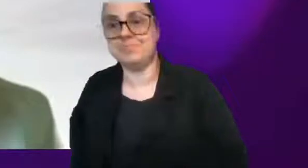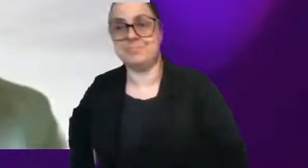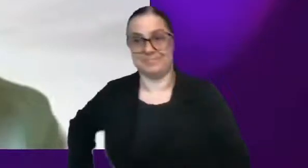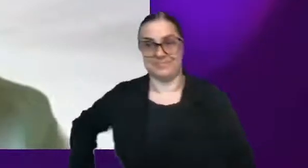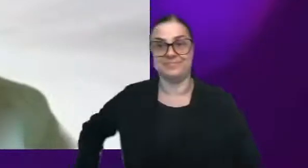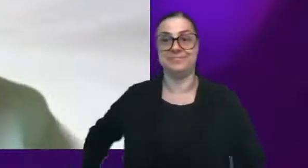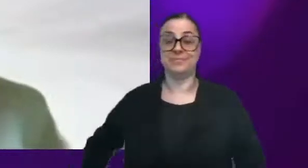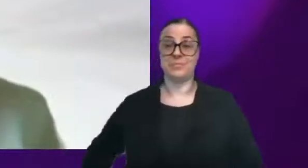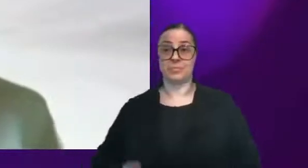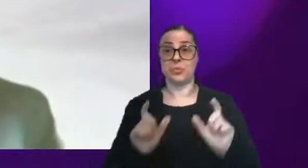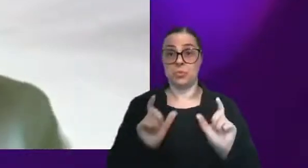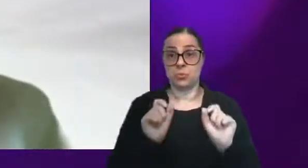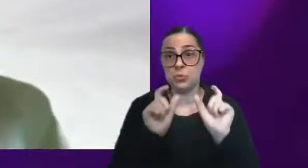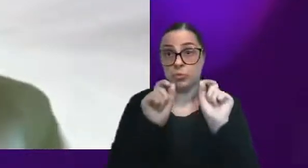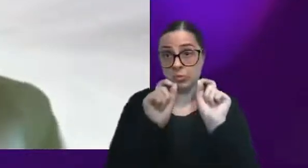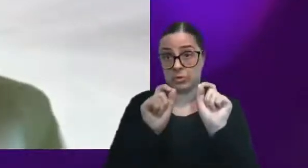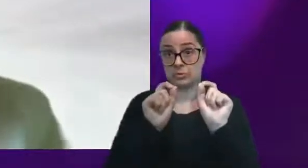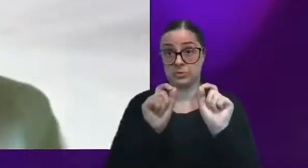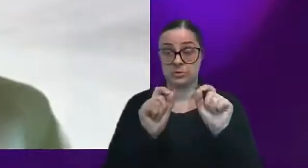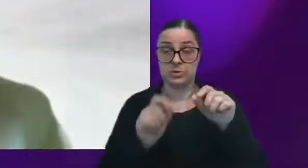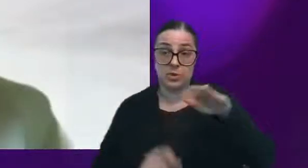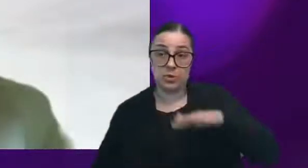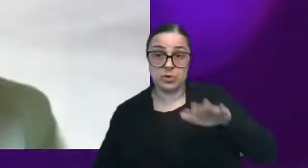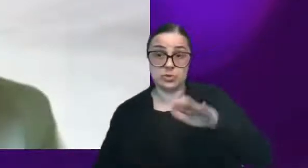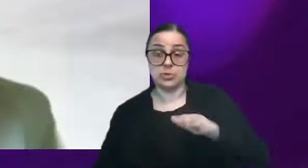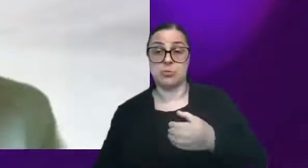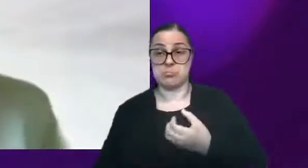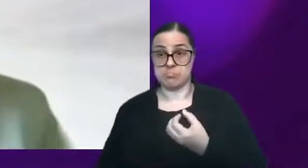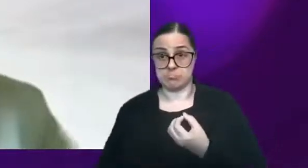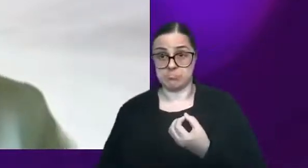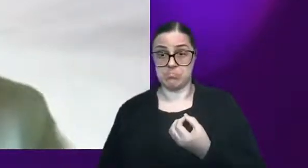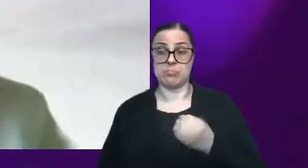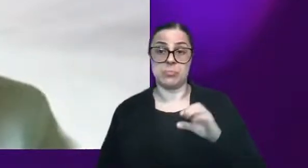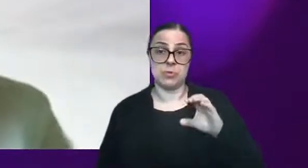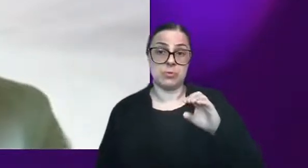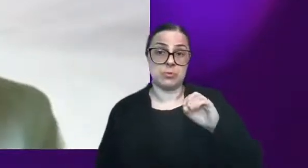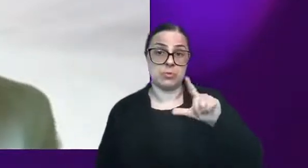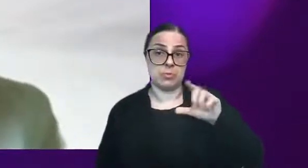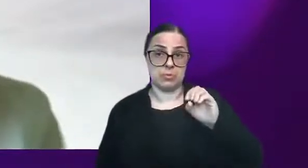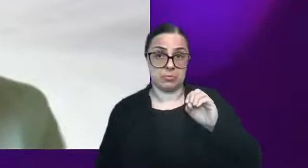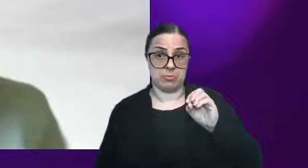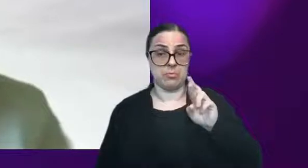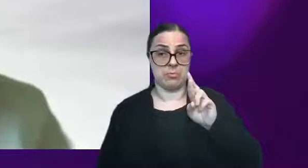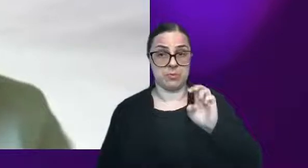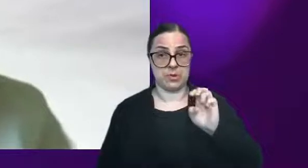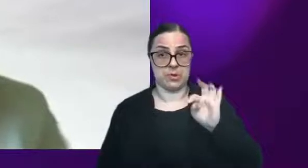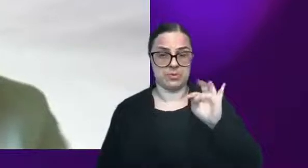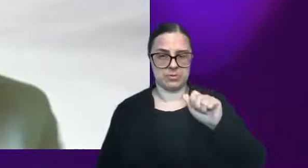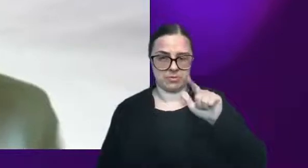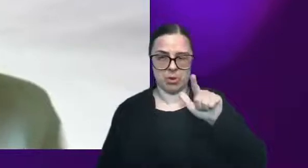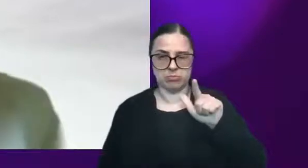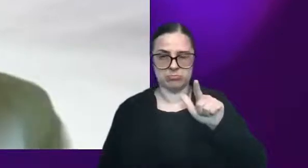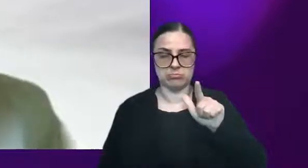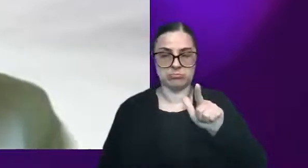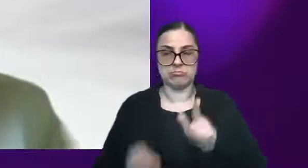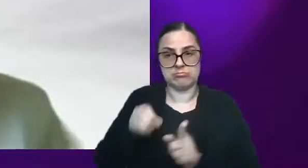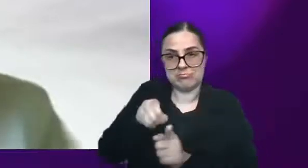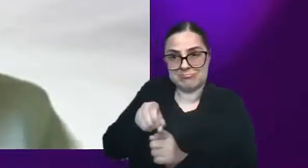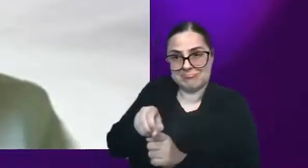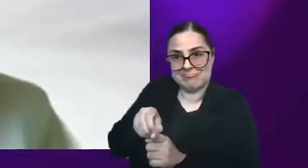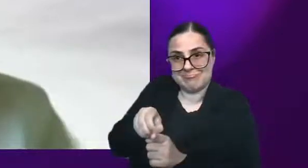paciente. Identifica que o fígado está comprometido de alguma maneira precocemente.